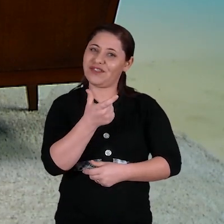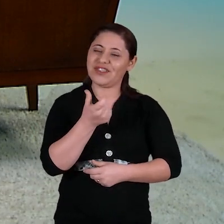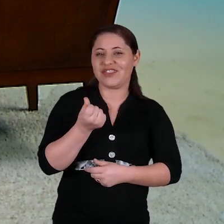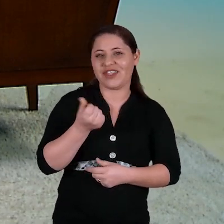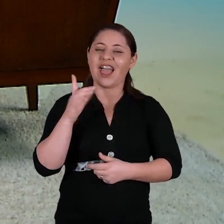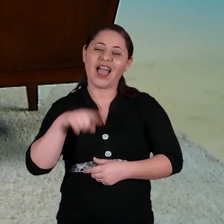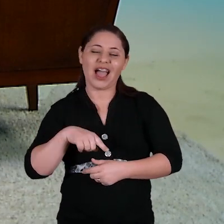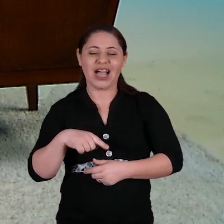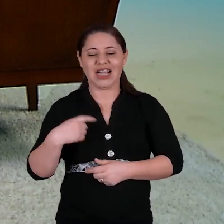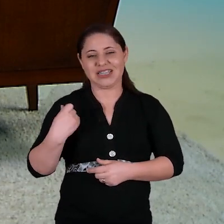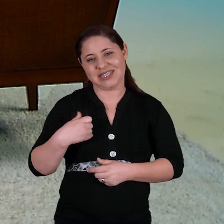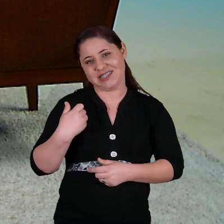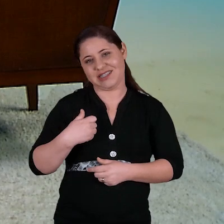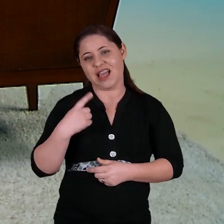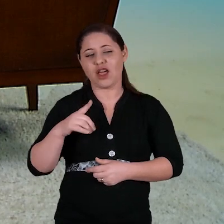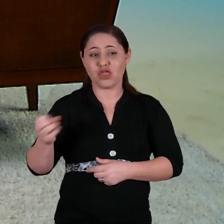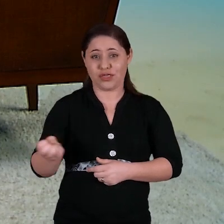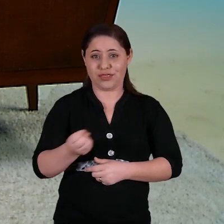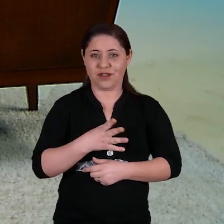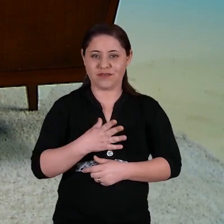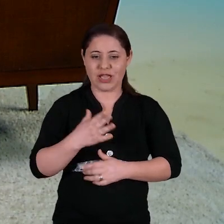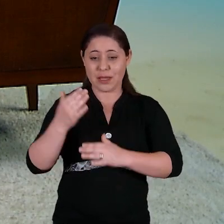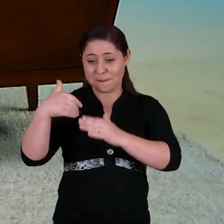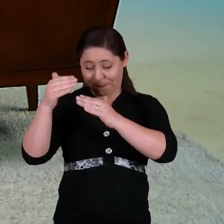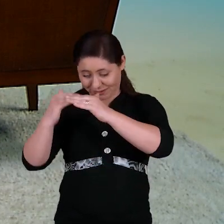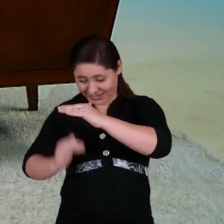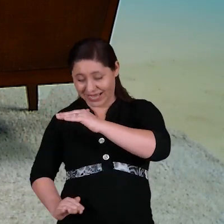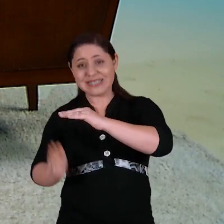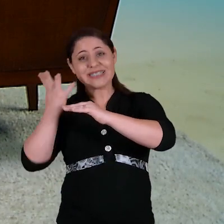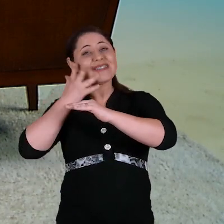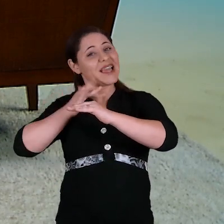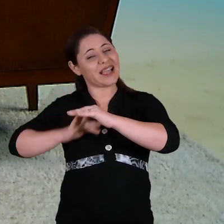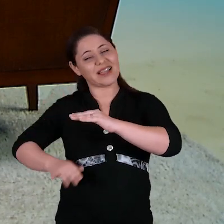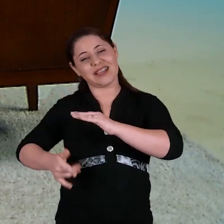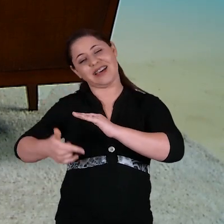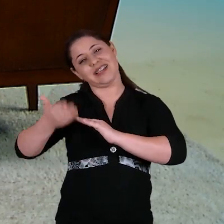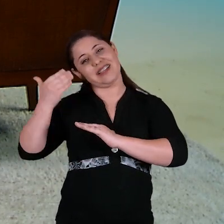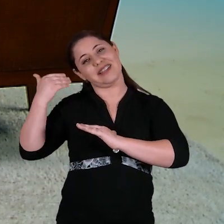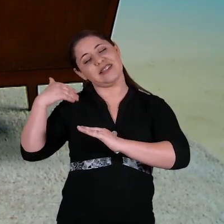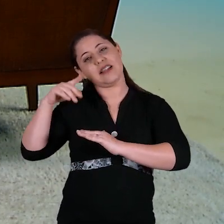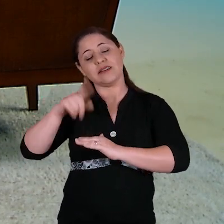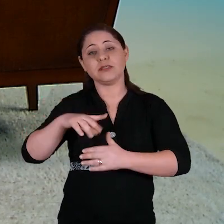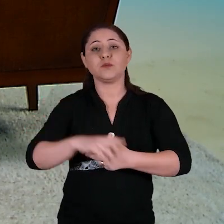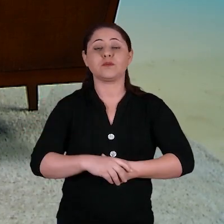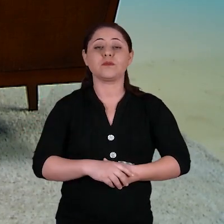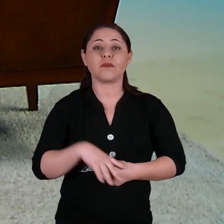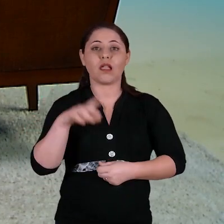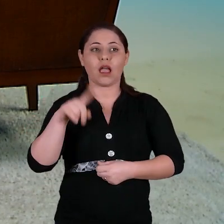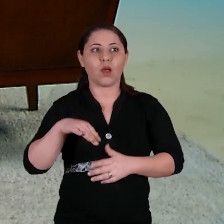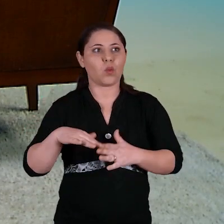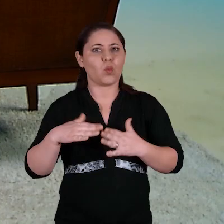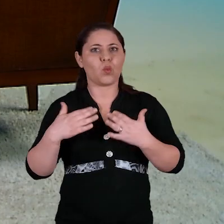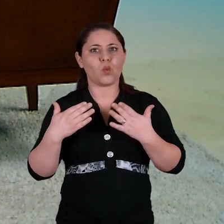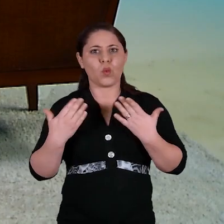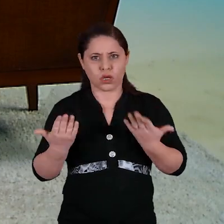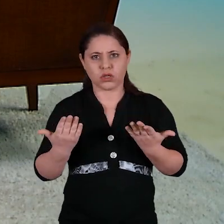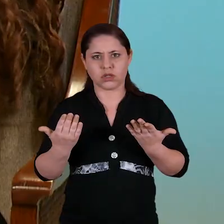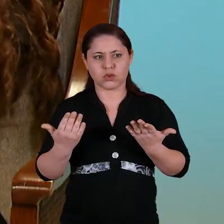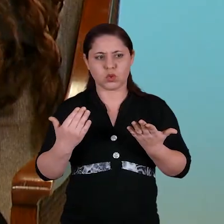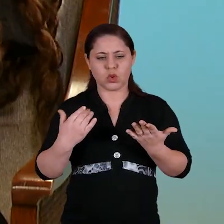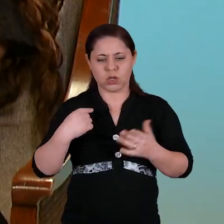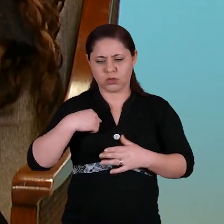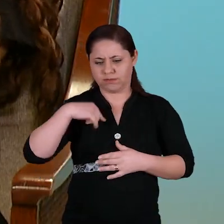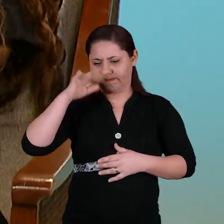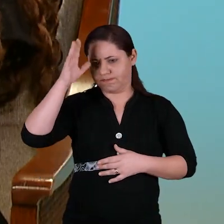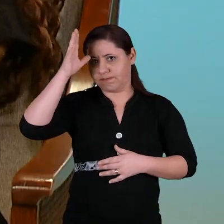Aí, Muito novinha. super novinha. Desde já... mais novinha do que agora. Então, assim, quando eu